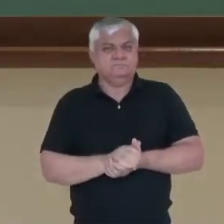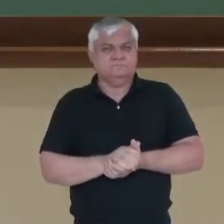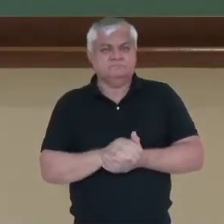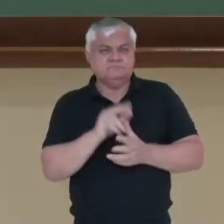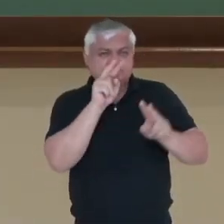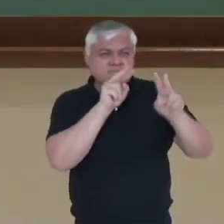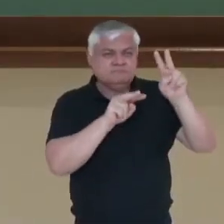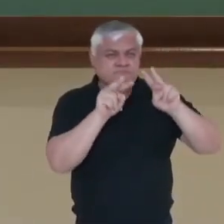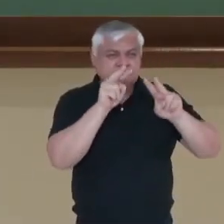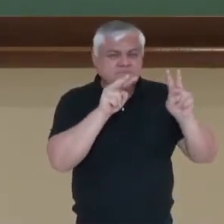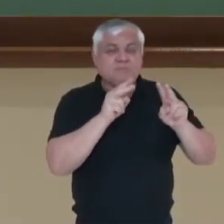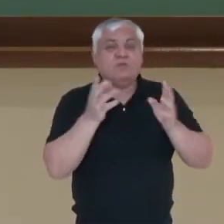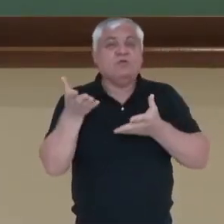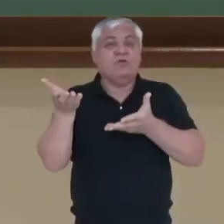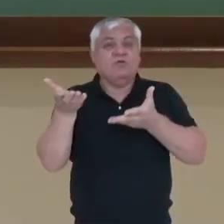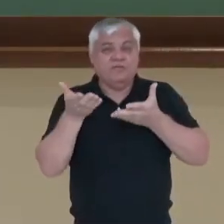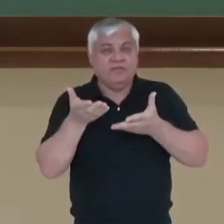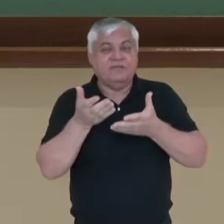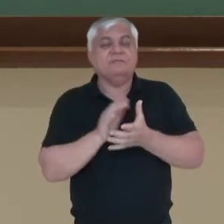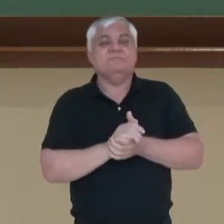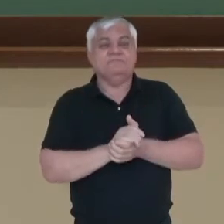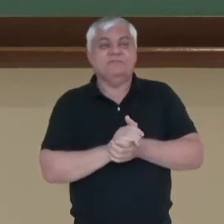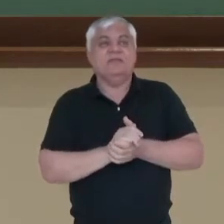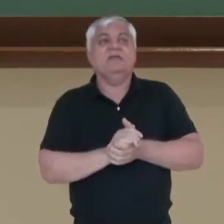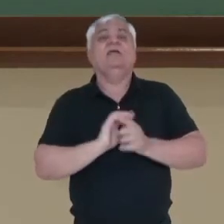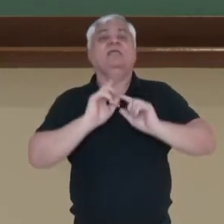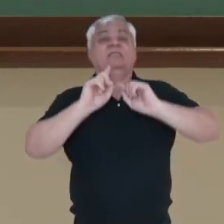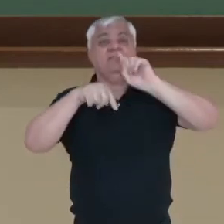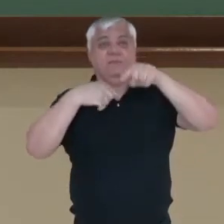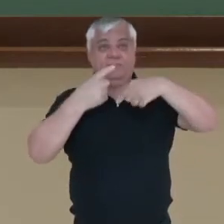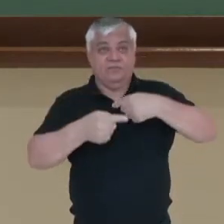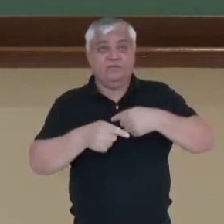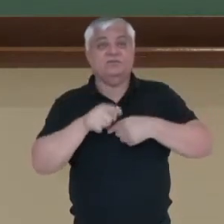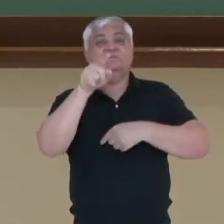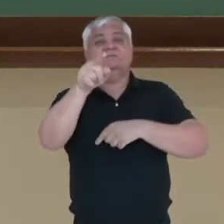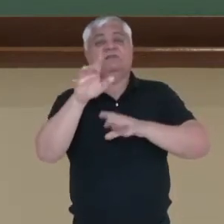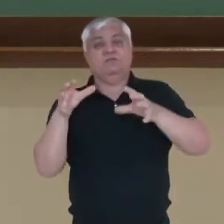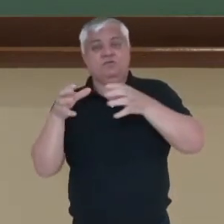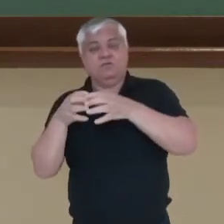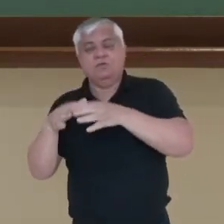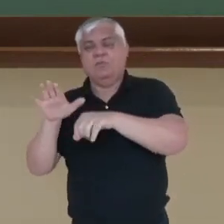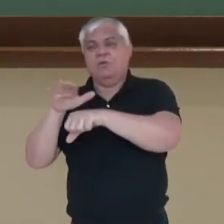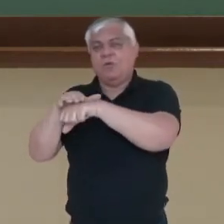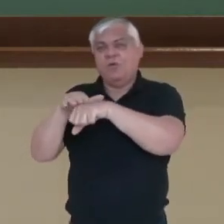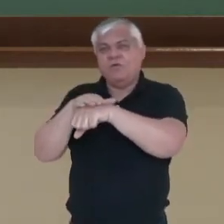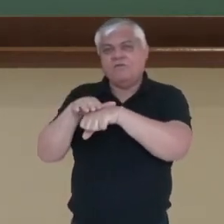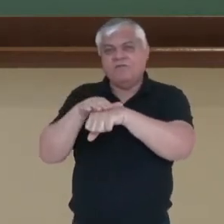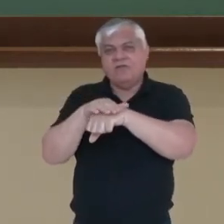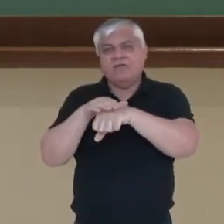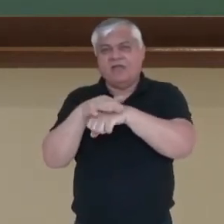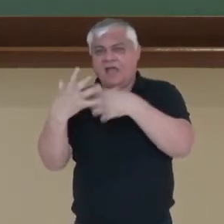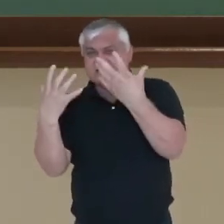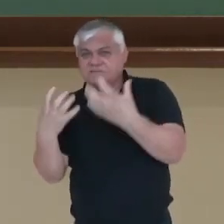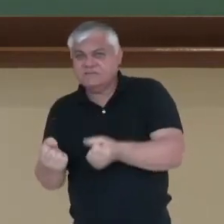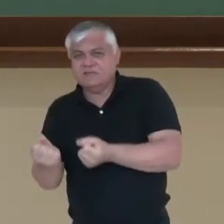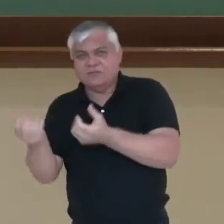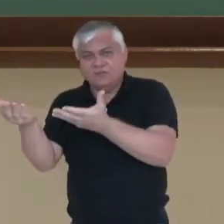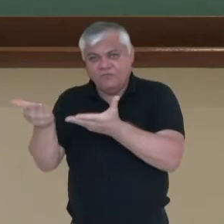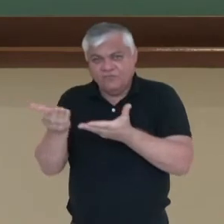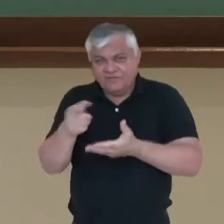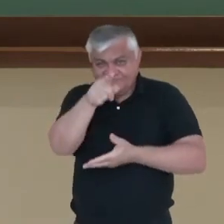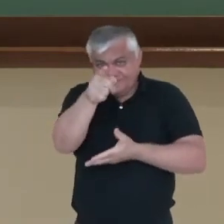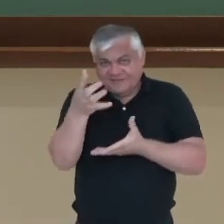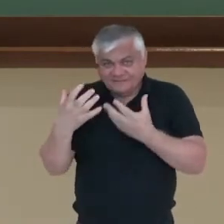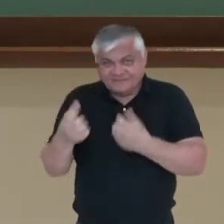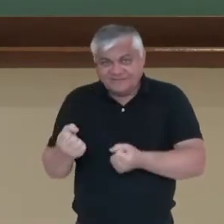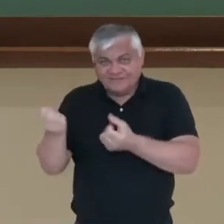é esse convite, o que eu quero? Que você debata com seu grupo e avalie o convite feito. Vocês